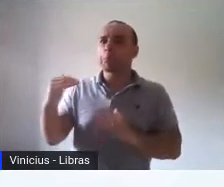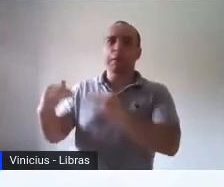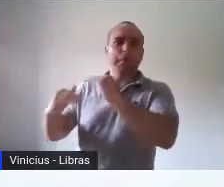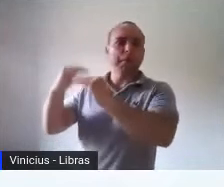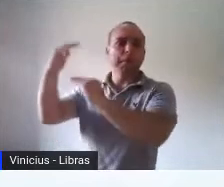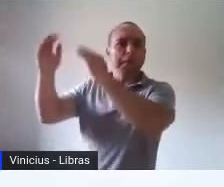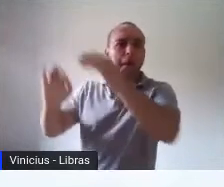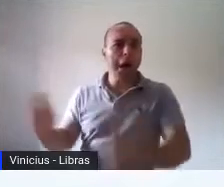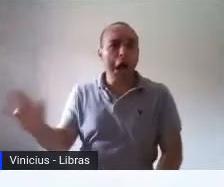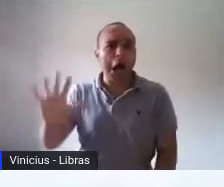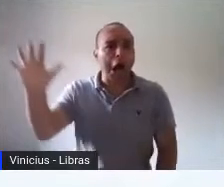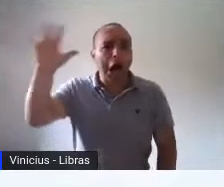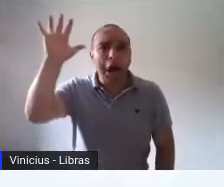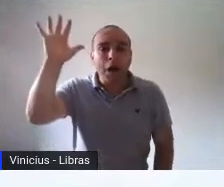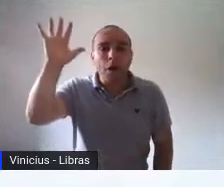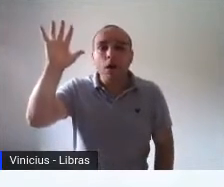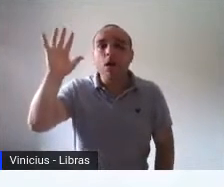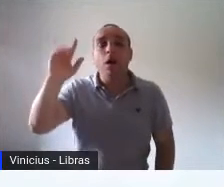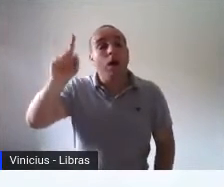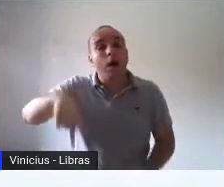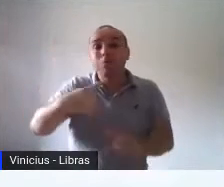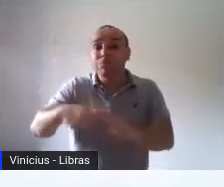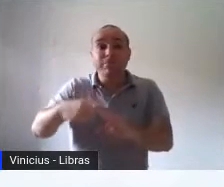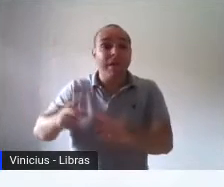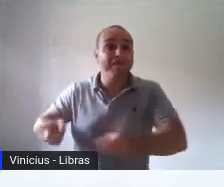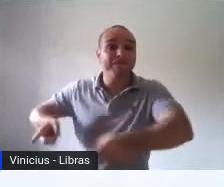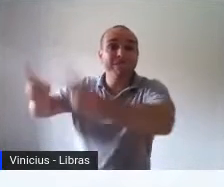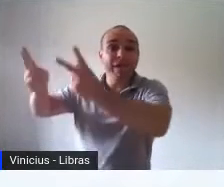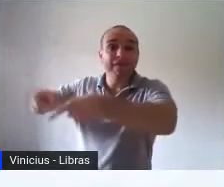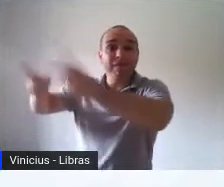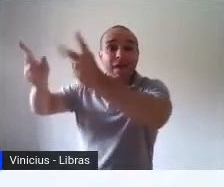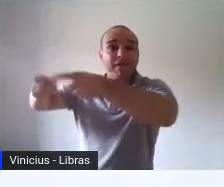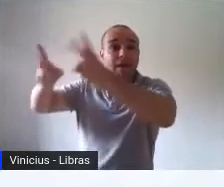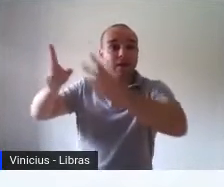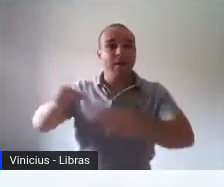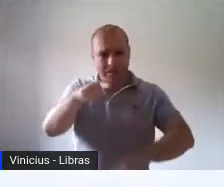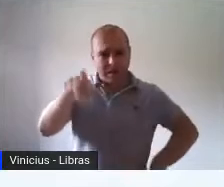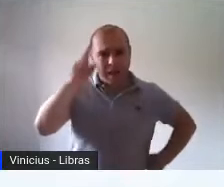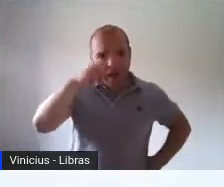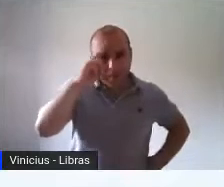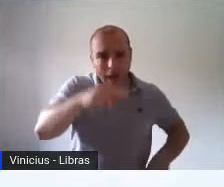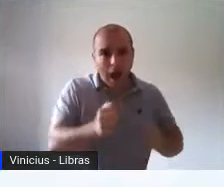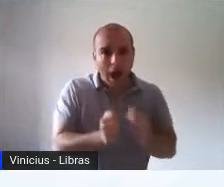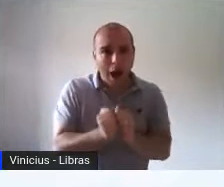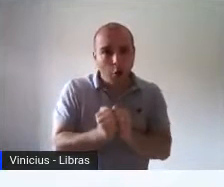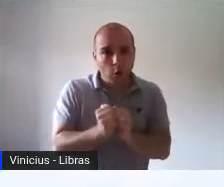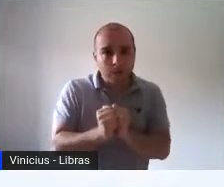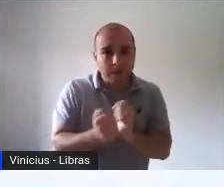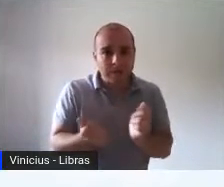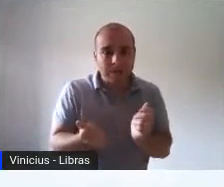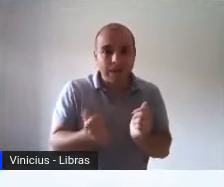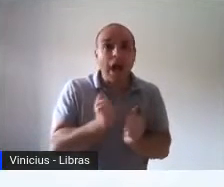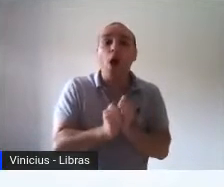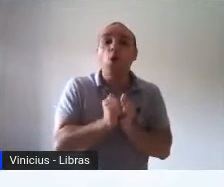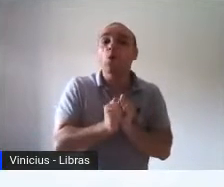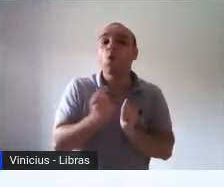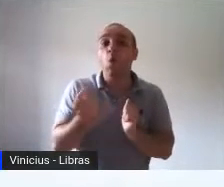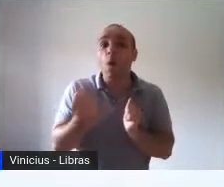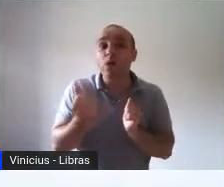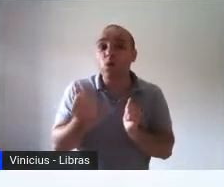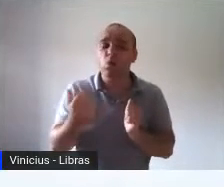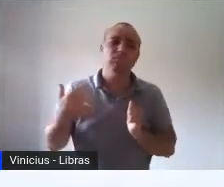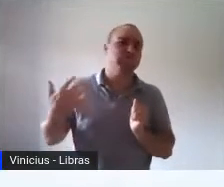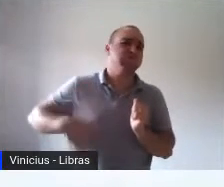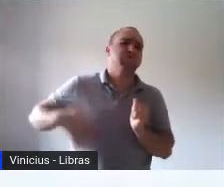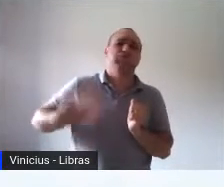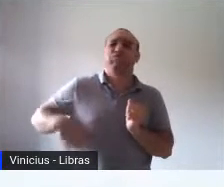da alimentação, é o excesso de exportação. A gente viu o exemplo do arroz, né? Aí, além dessa questão do aumento de exportações, em